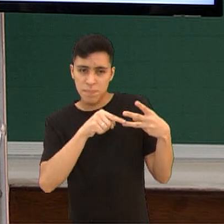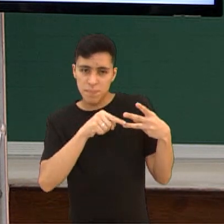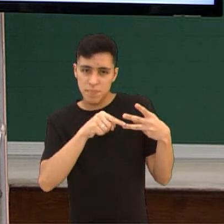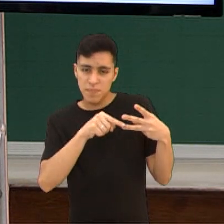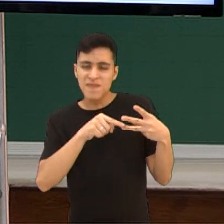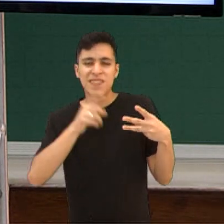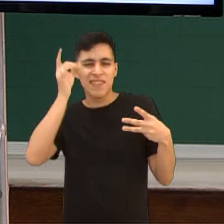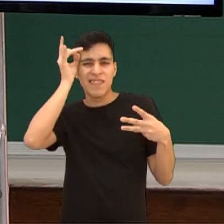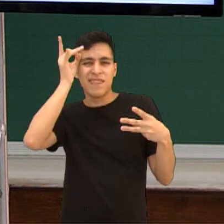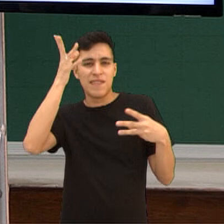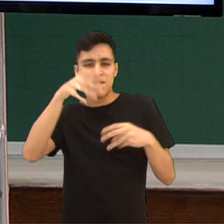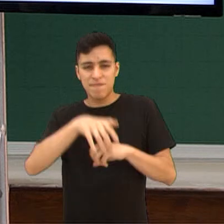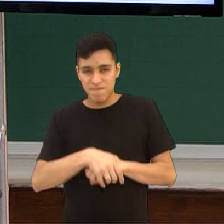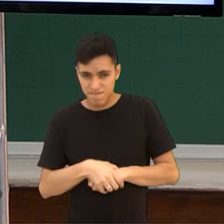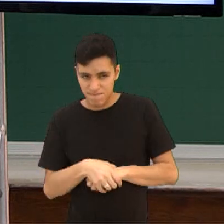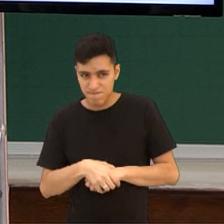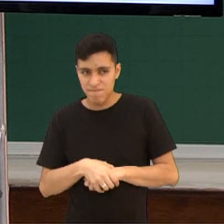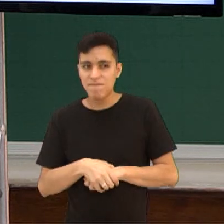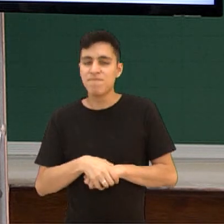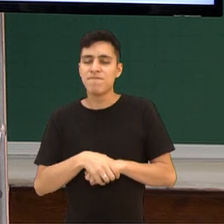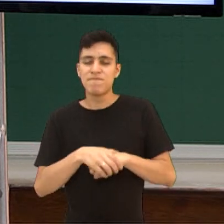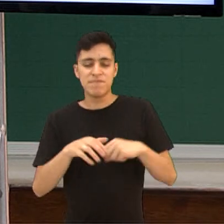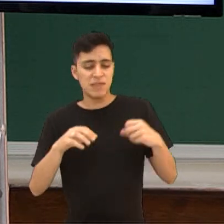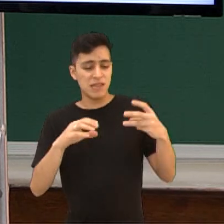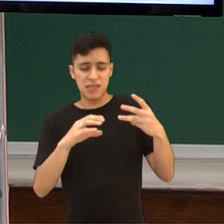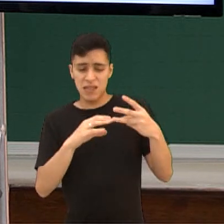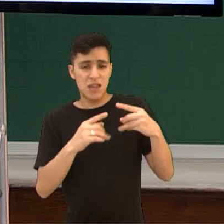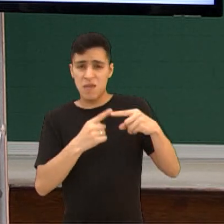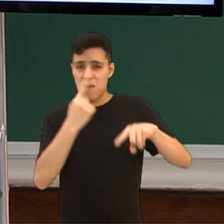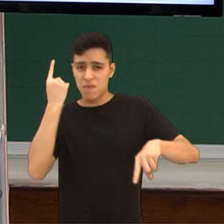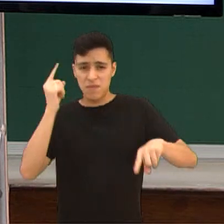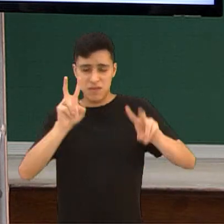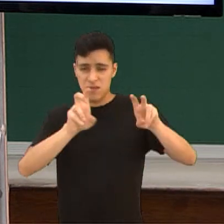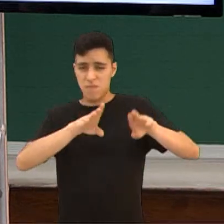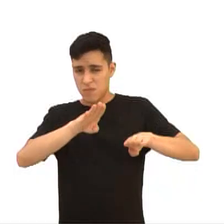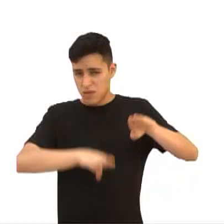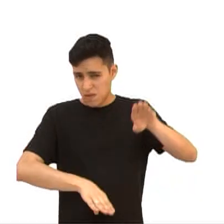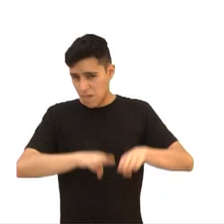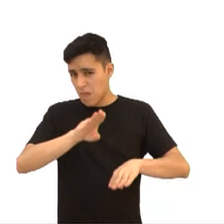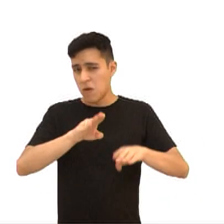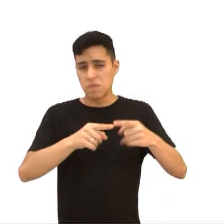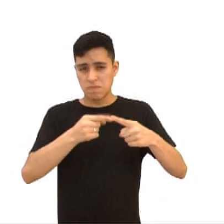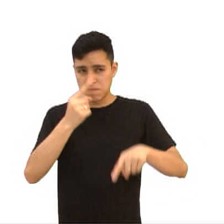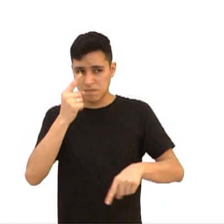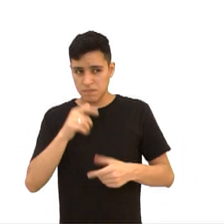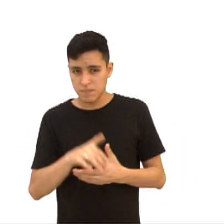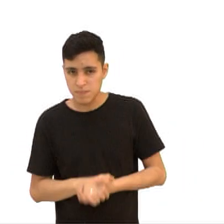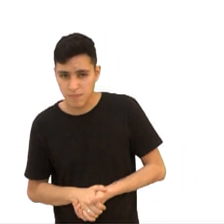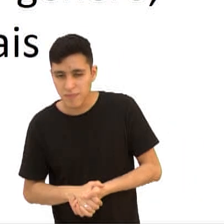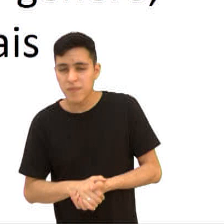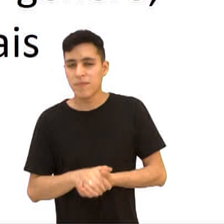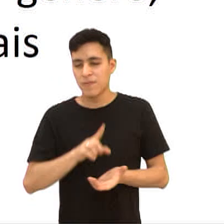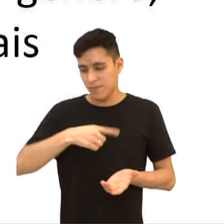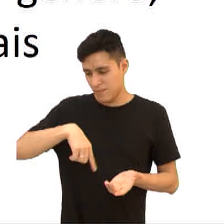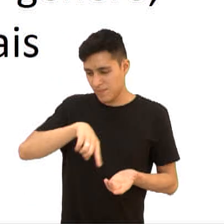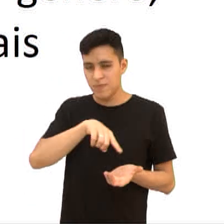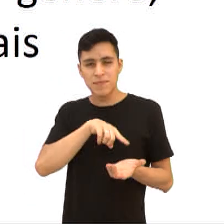Foi muito fácil, né? Qual que é? Letra C de casa. Vamos prosseguir, ó.